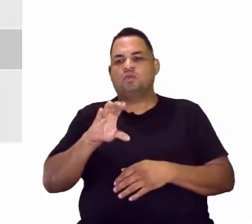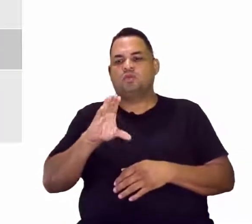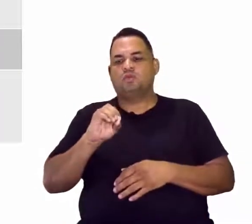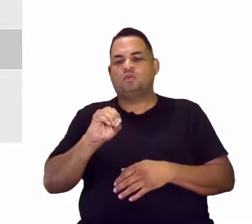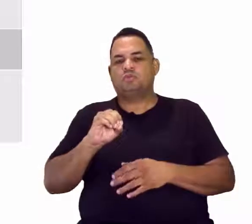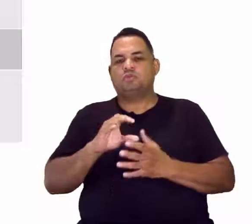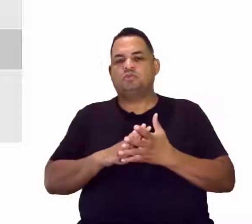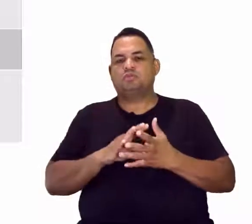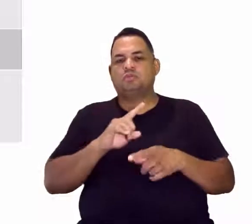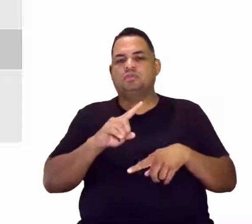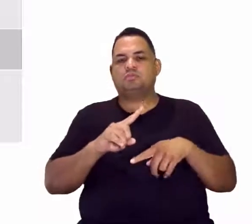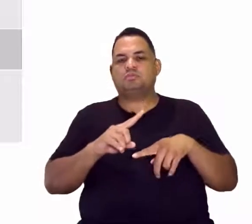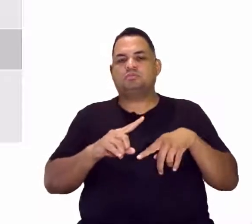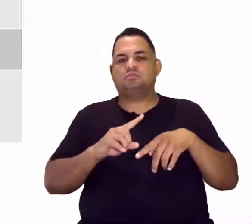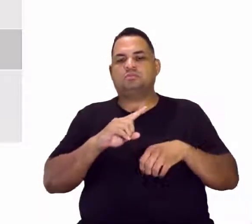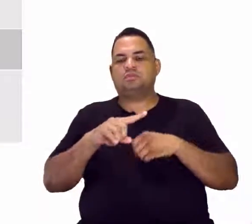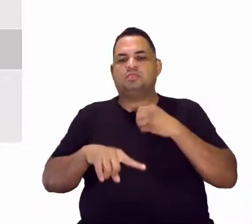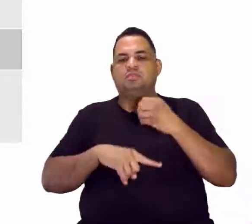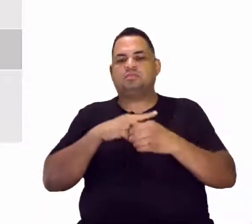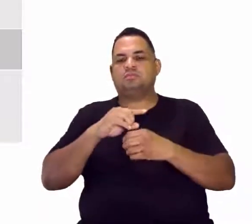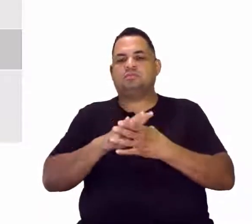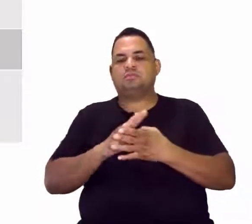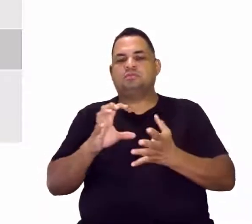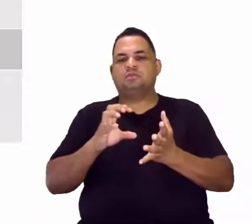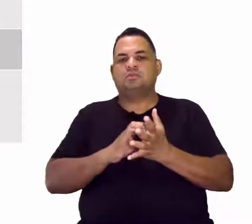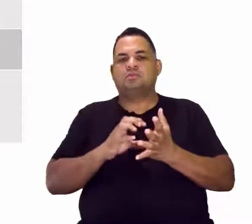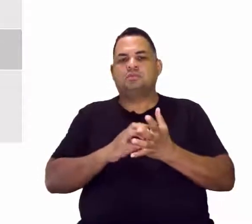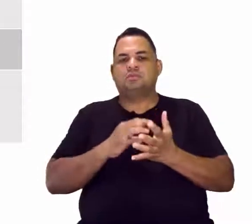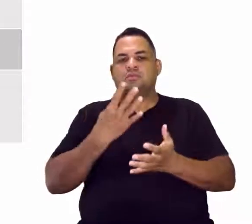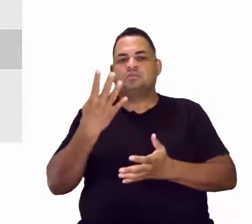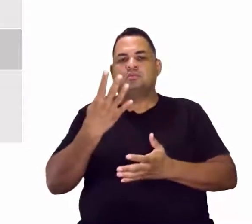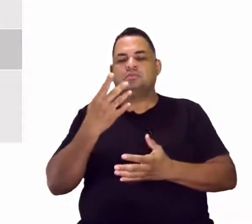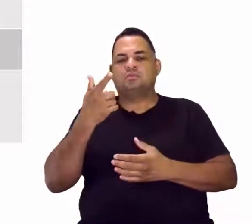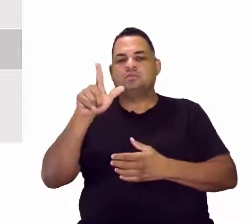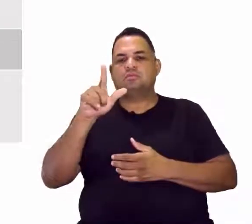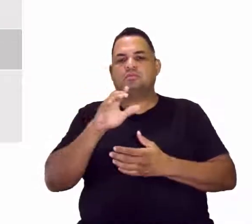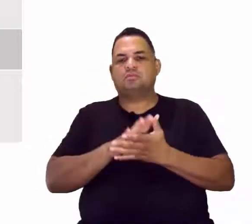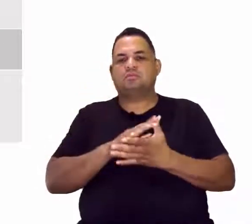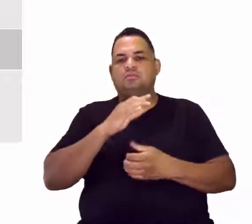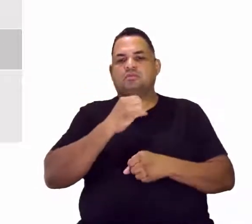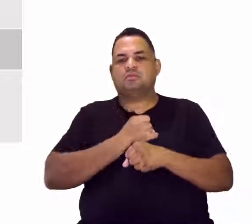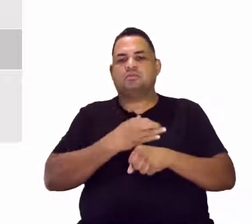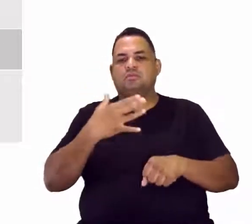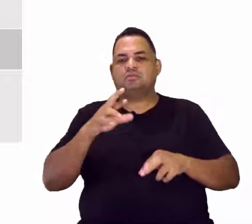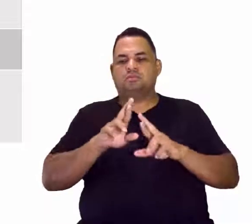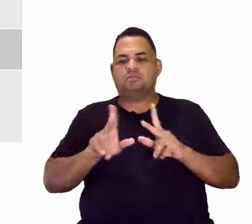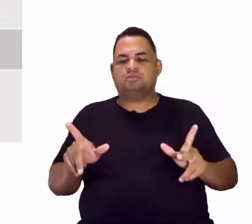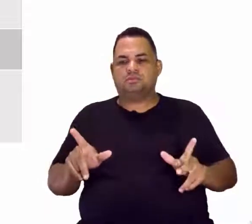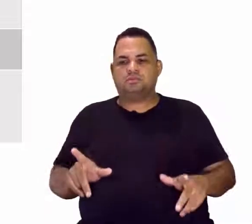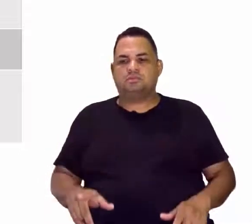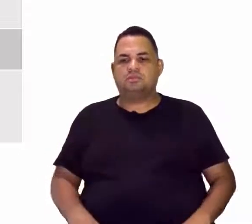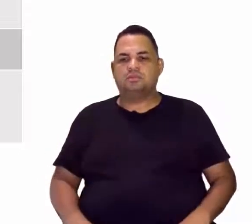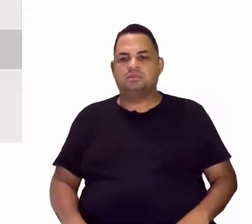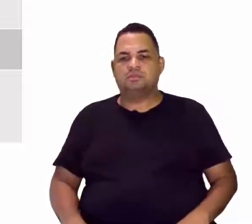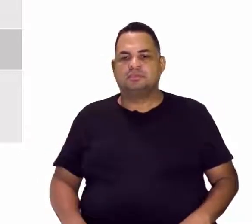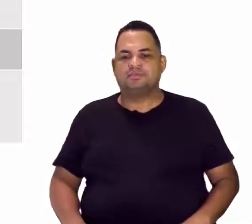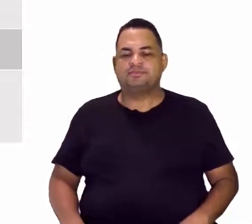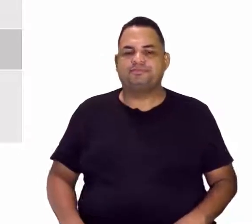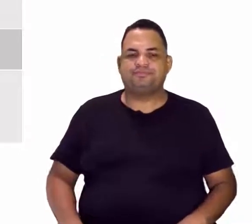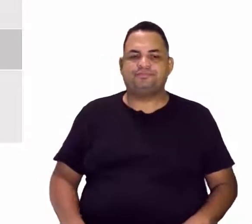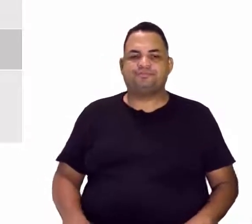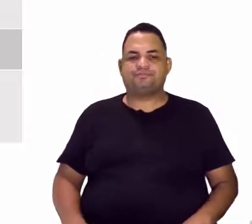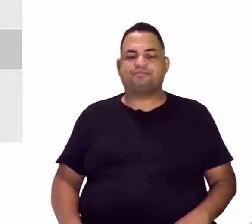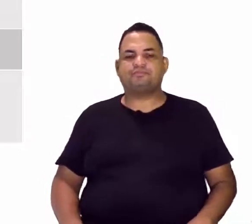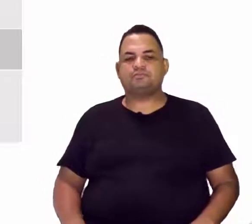átomo central. E o mesmo iodo consegue formar 4 ácidos diferentes. Quando ele tem aqui,